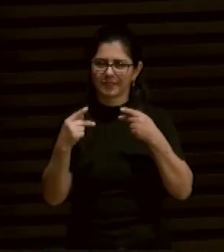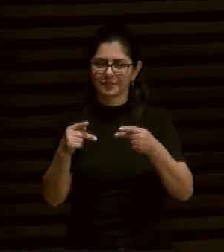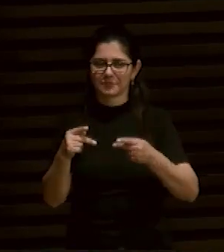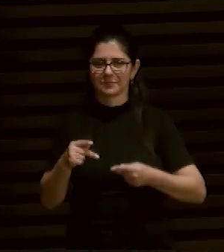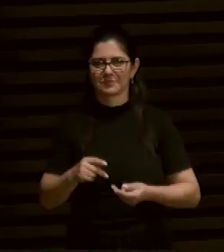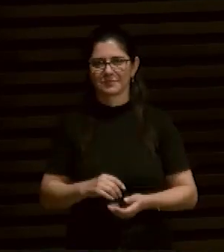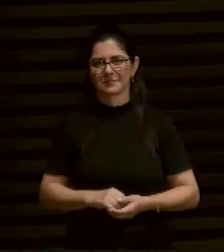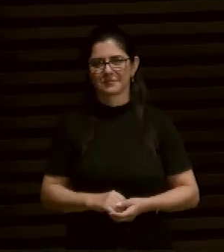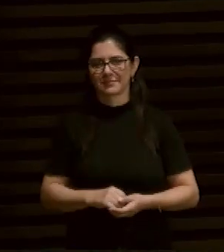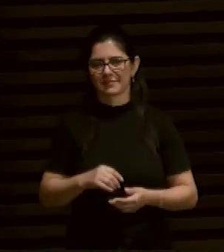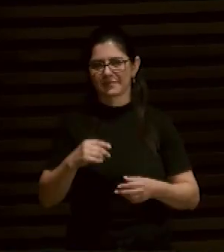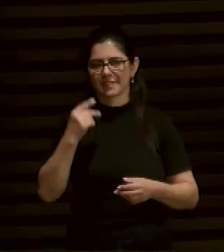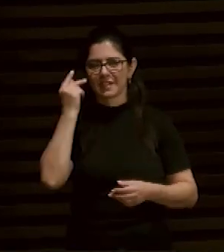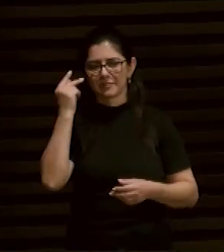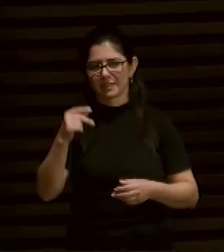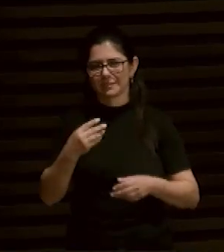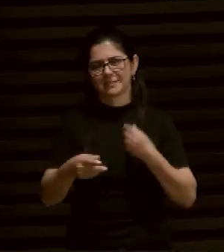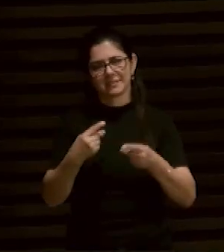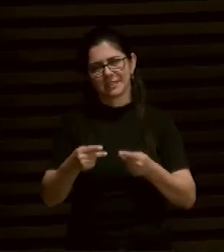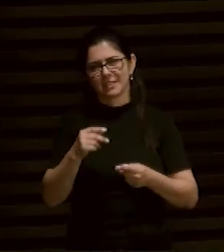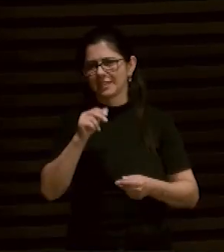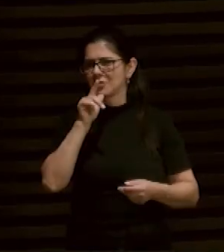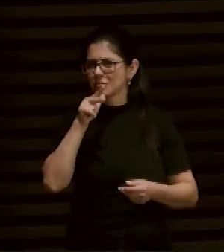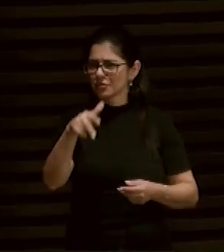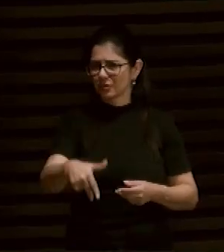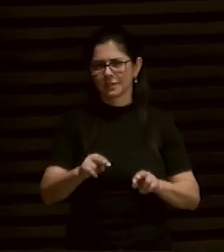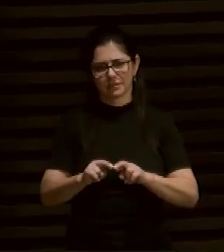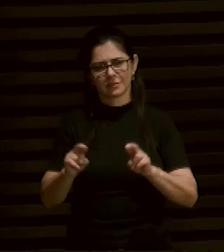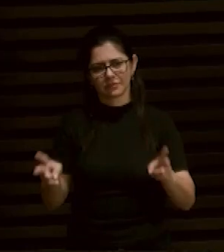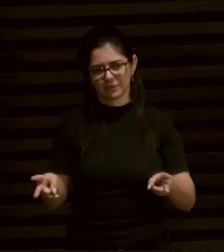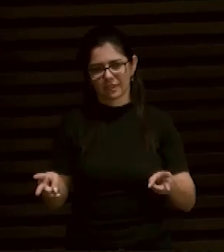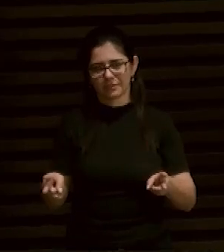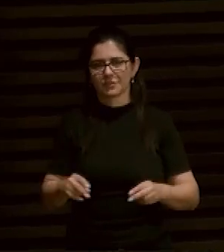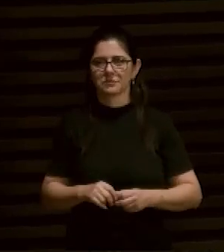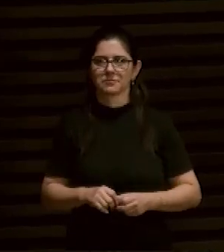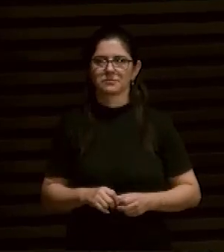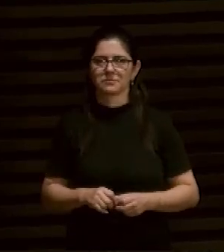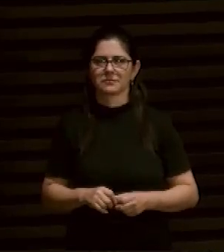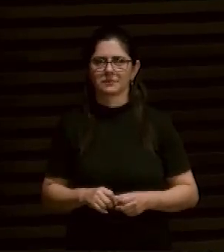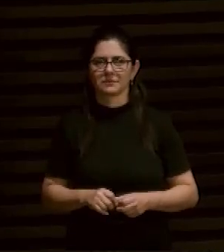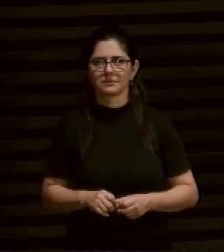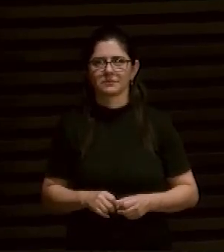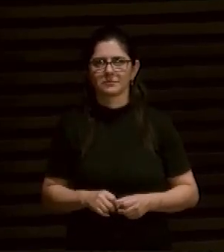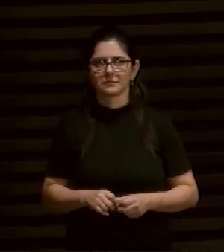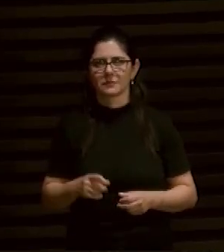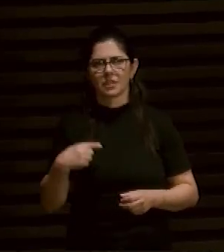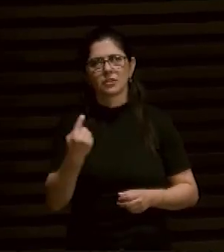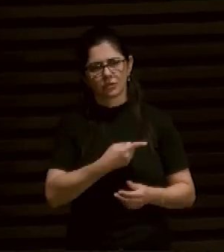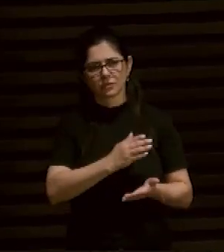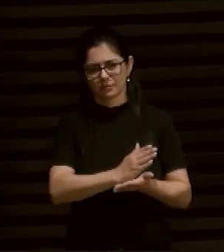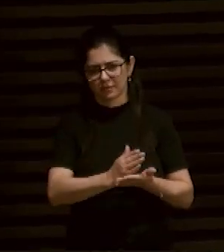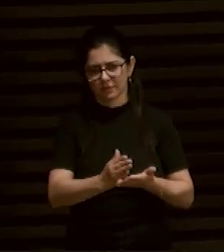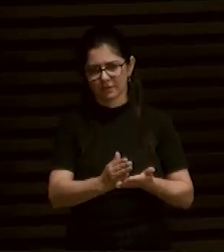E agora nós temos um Jonas diferente, não ainda no coração, mas na atitude, um Jonas diferente. E nós começamos, irmãos,